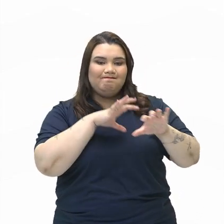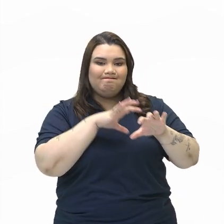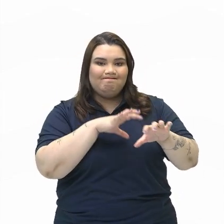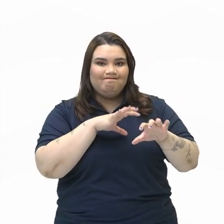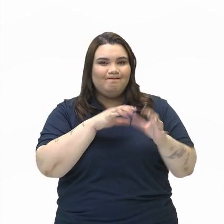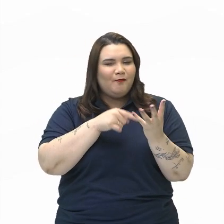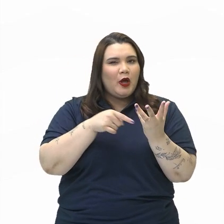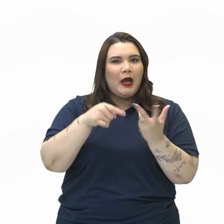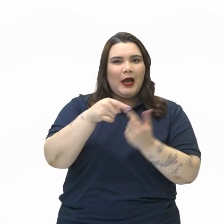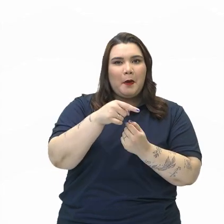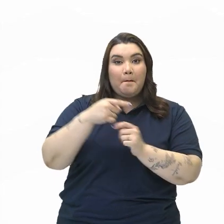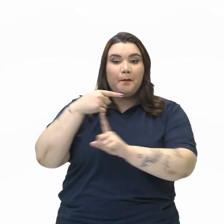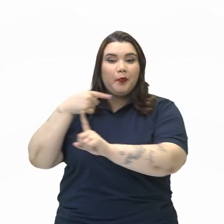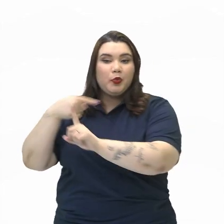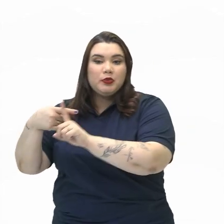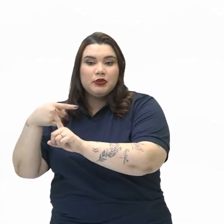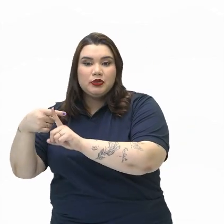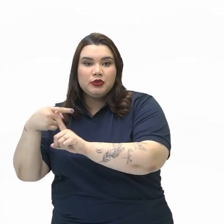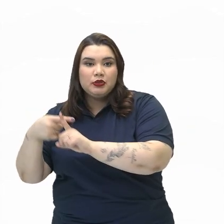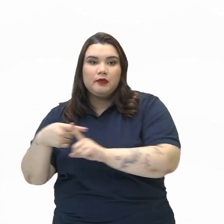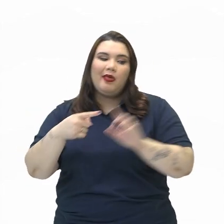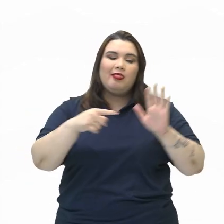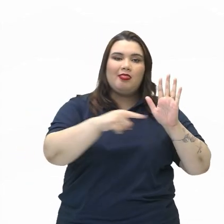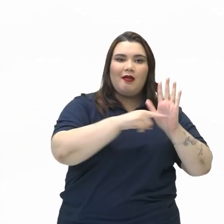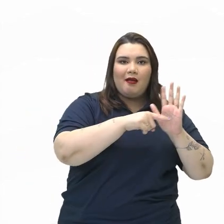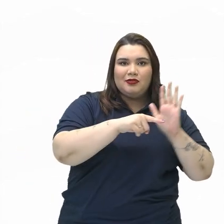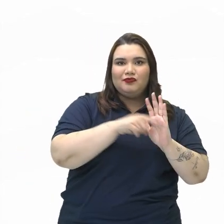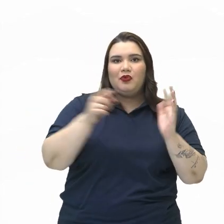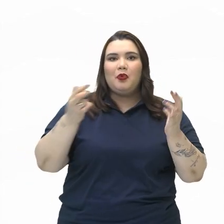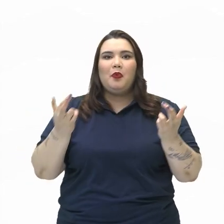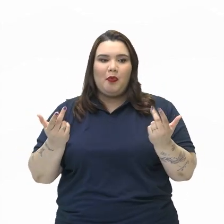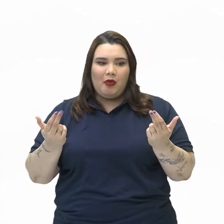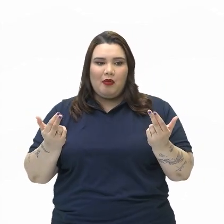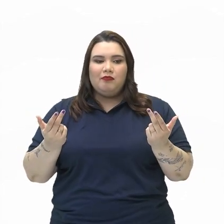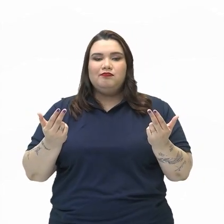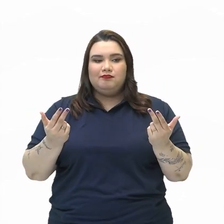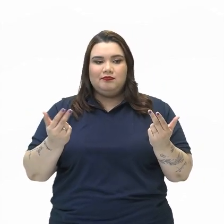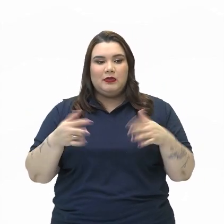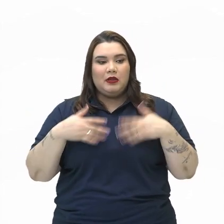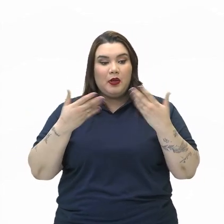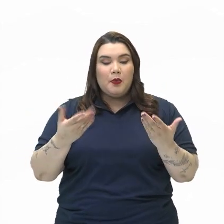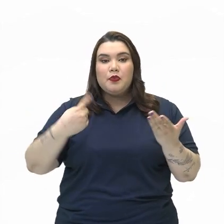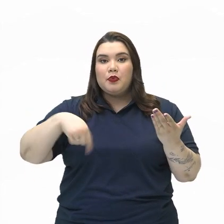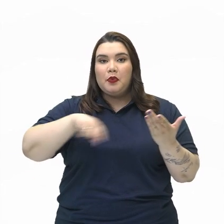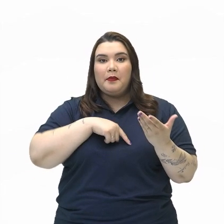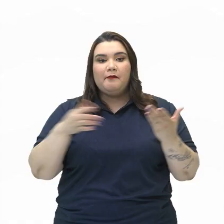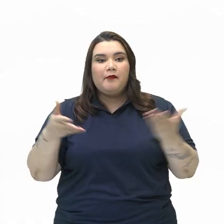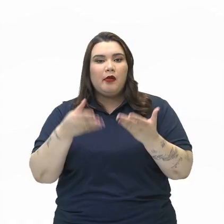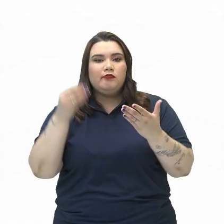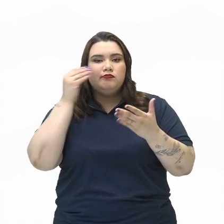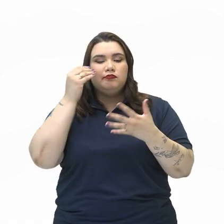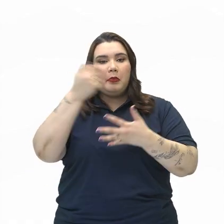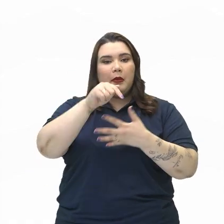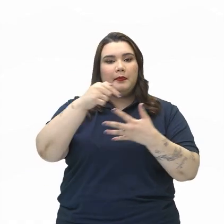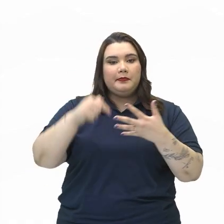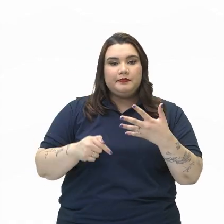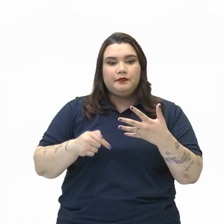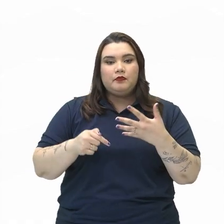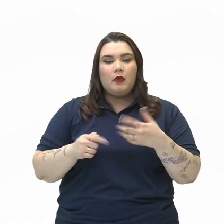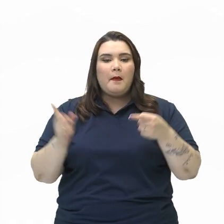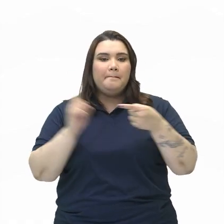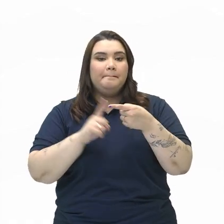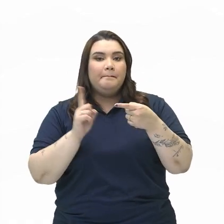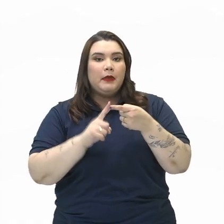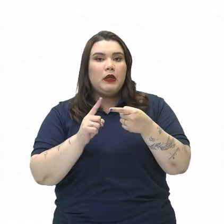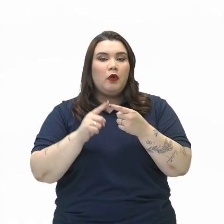de maneiras tanto positiva quanto negativamente. Aqui a gente vai ver alguns pontos a considerar. Por exemplo,